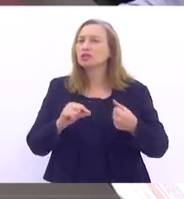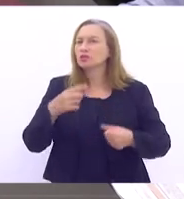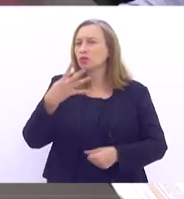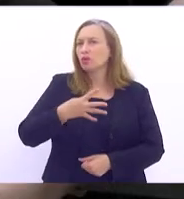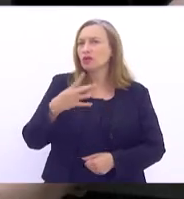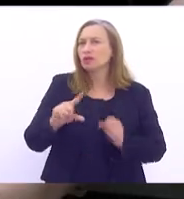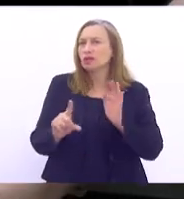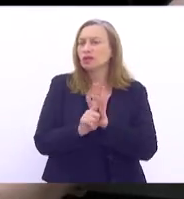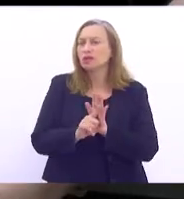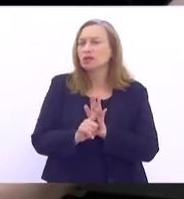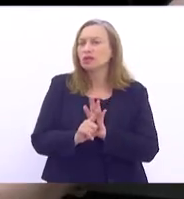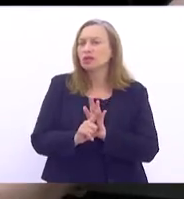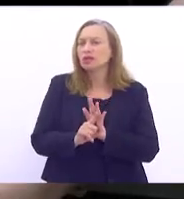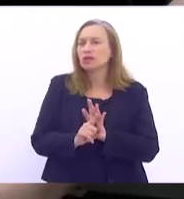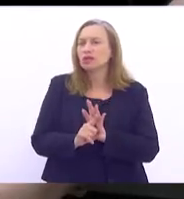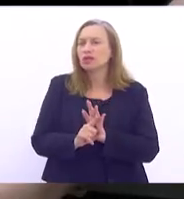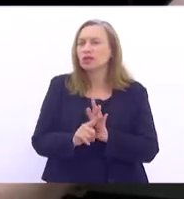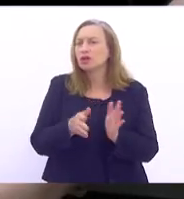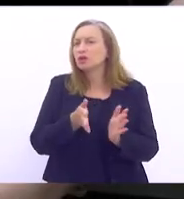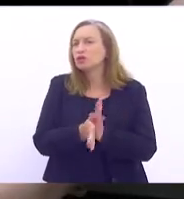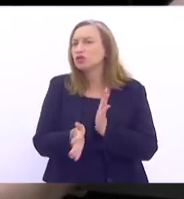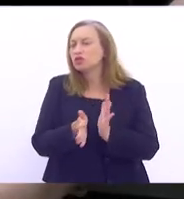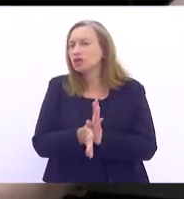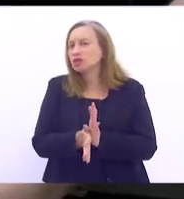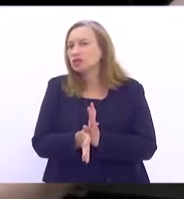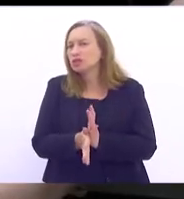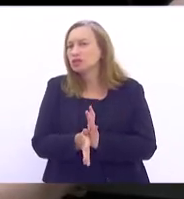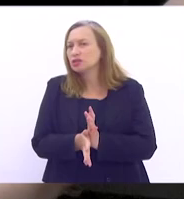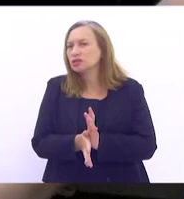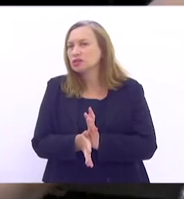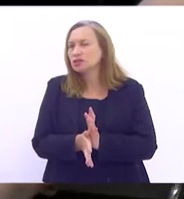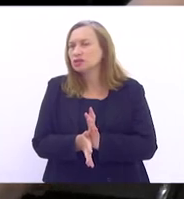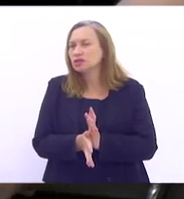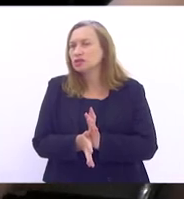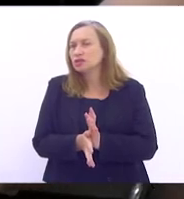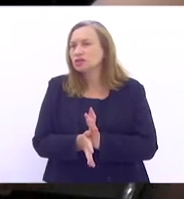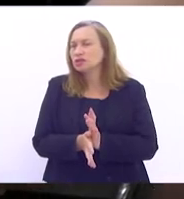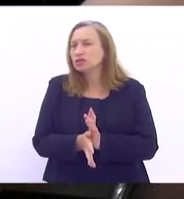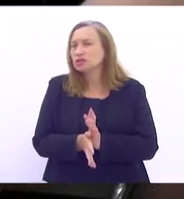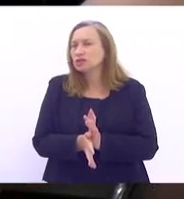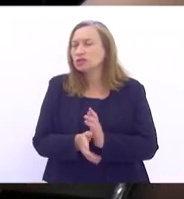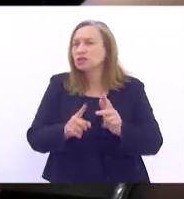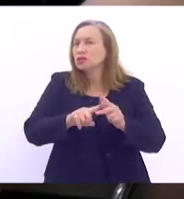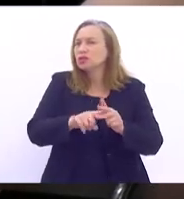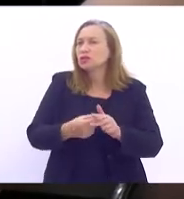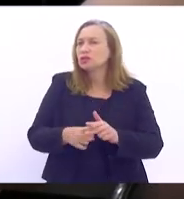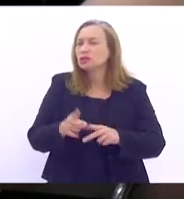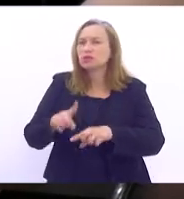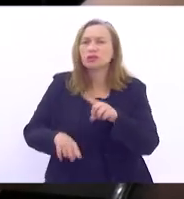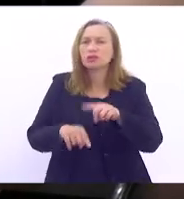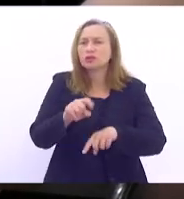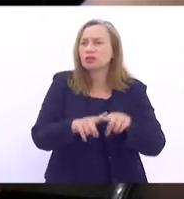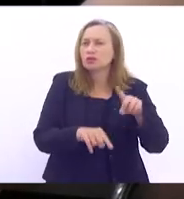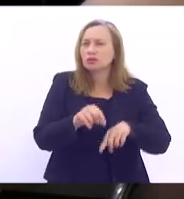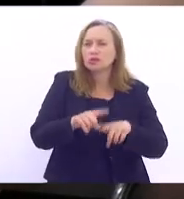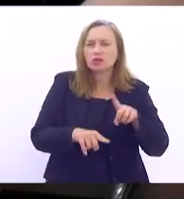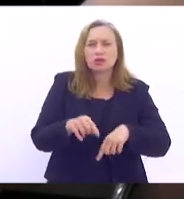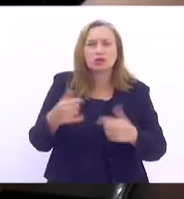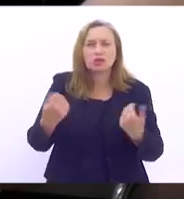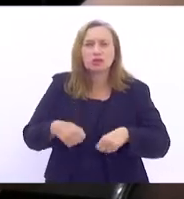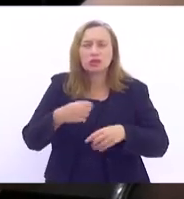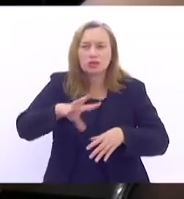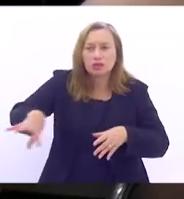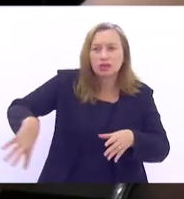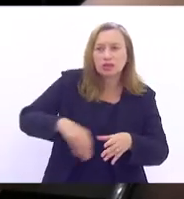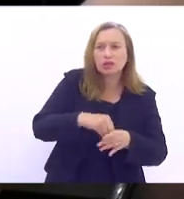ela diz o seguinte: as despesas decorrentes com a aquisição, a instalação e a manutenção de equipamentos de software necessário para a